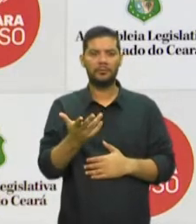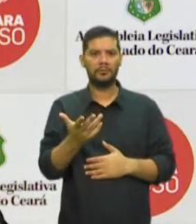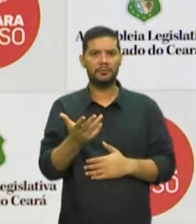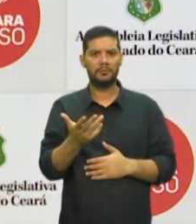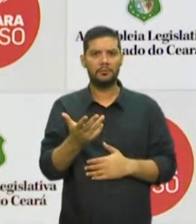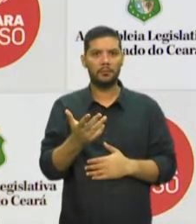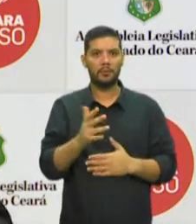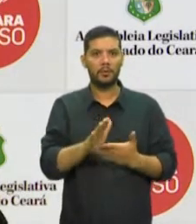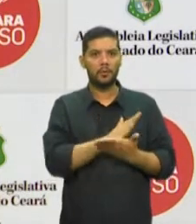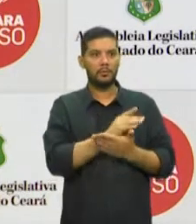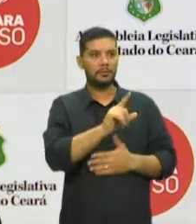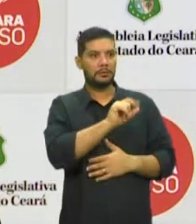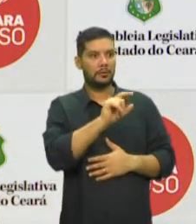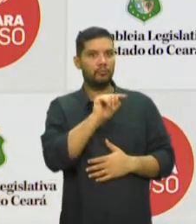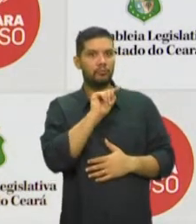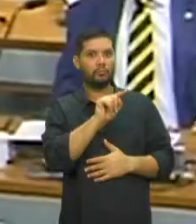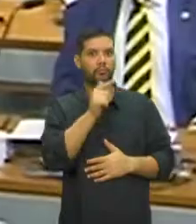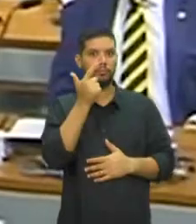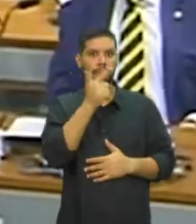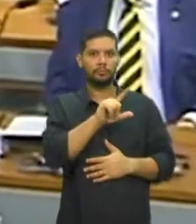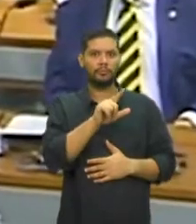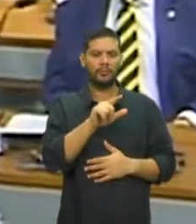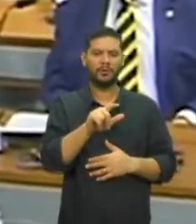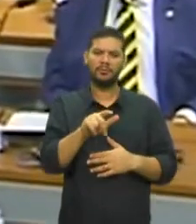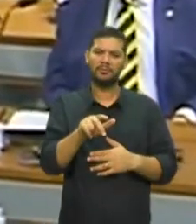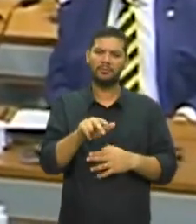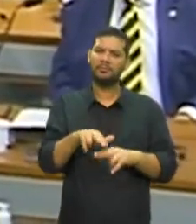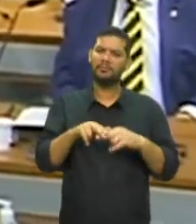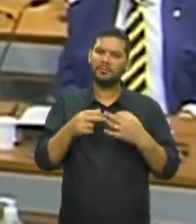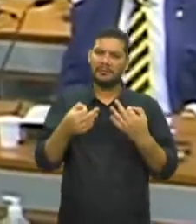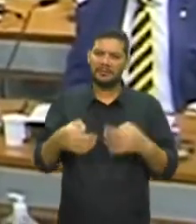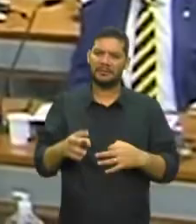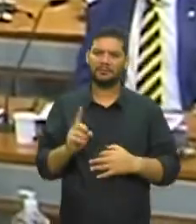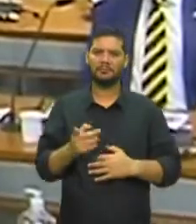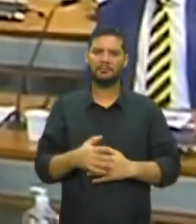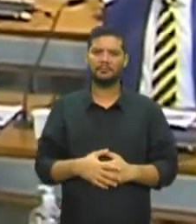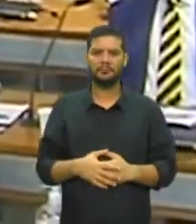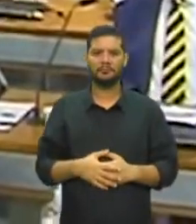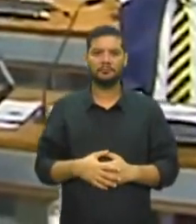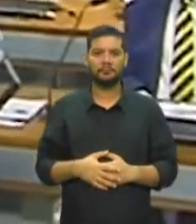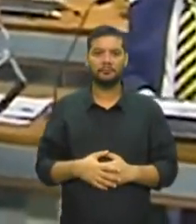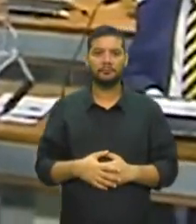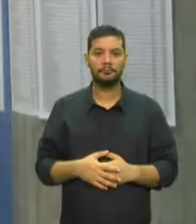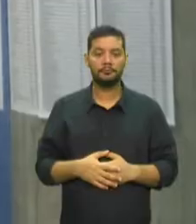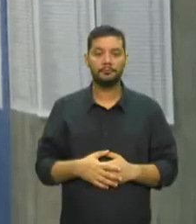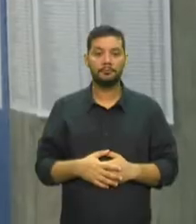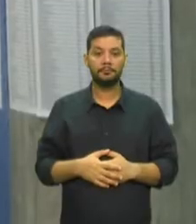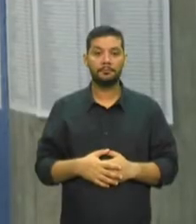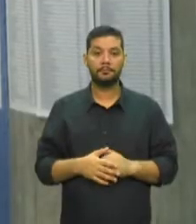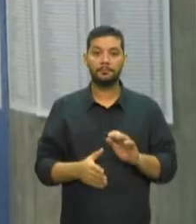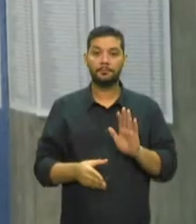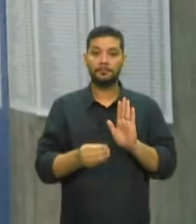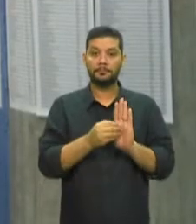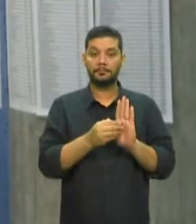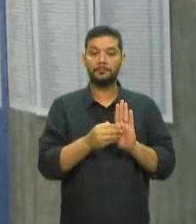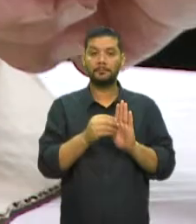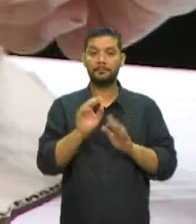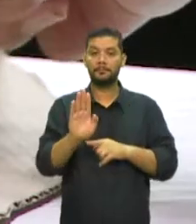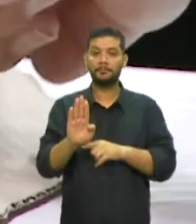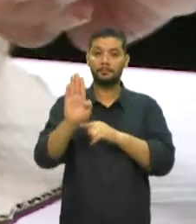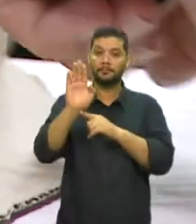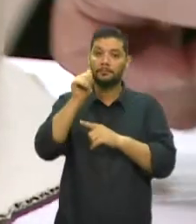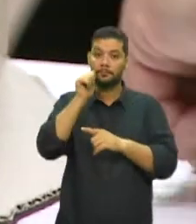mil votos, ficou fora. Então, não sei se isso é correto. Uma das mudanças incluídas na PEC pretende incentivar a candidatura de